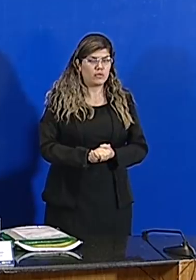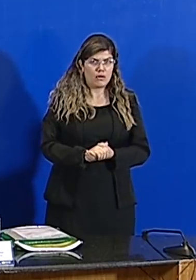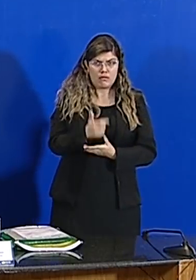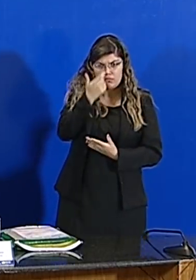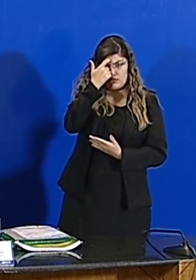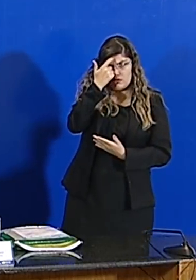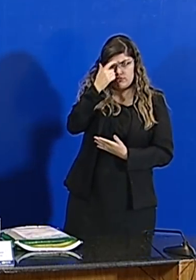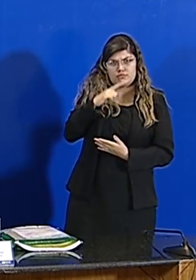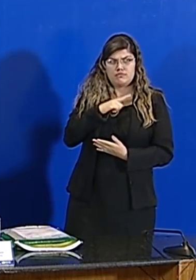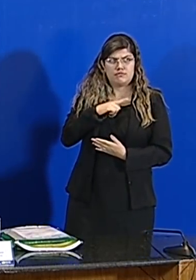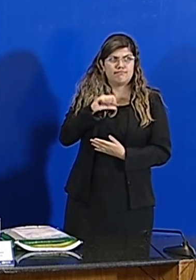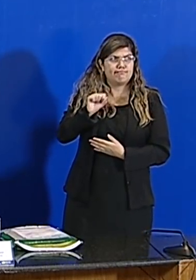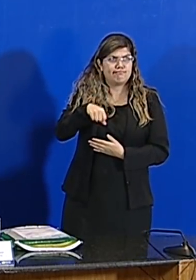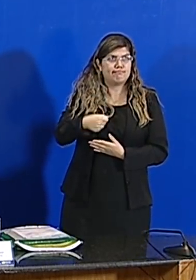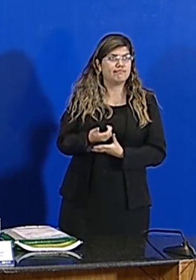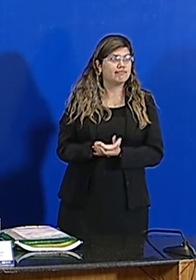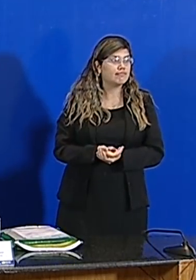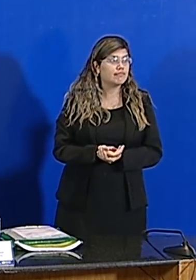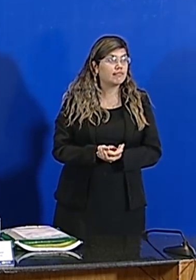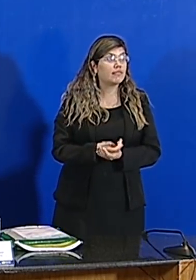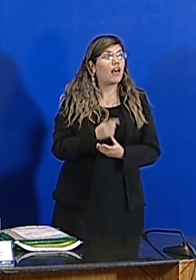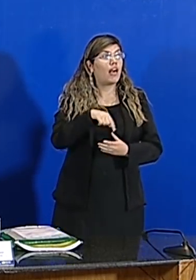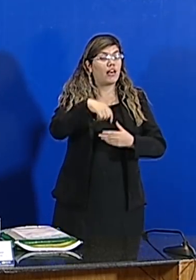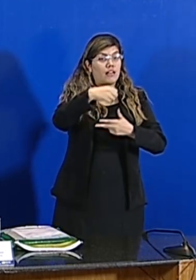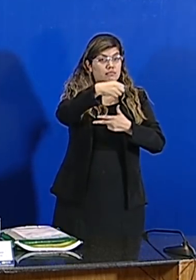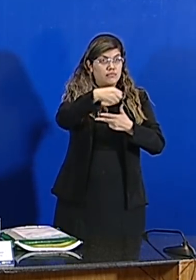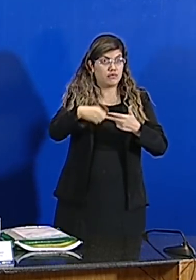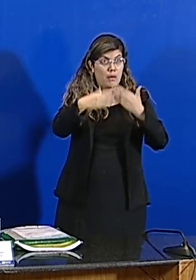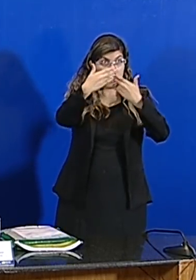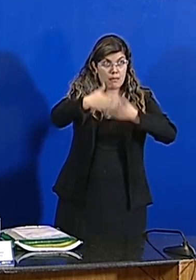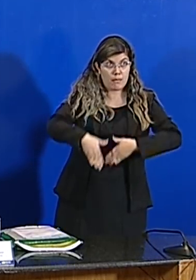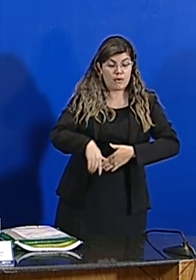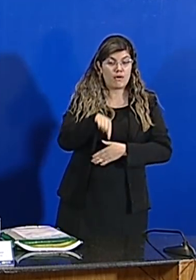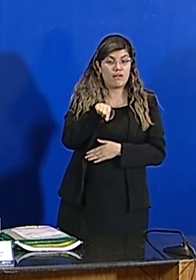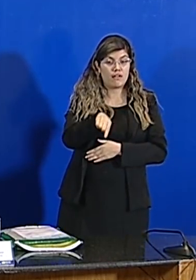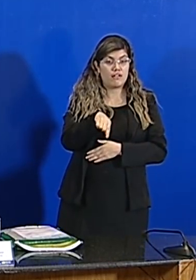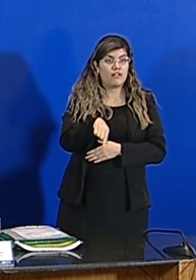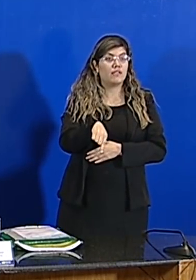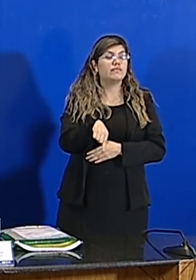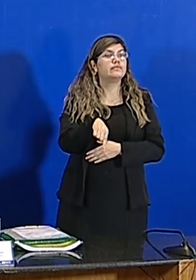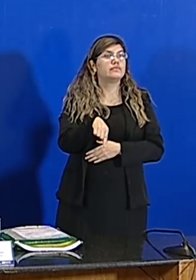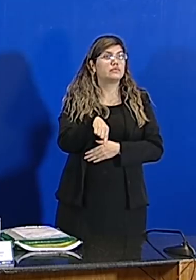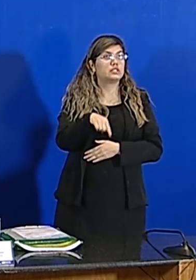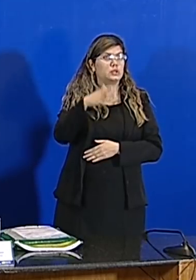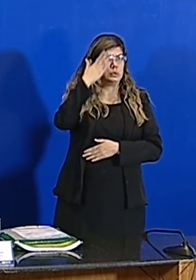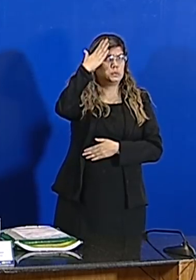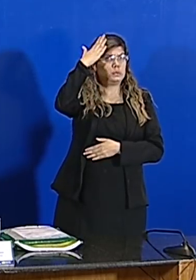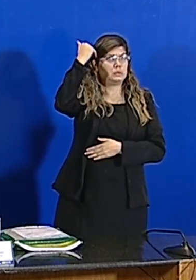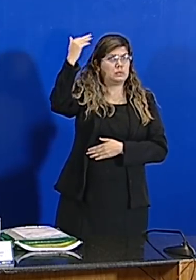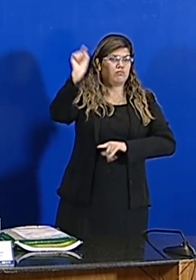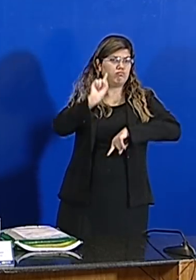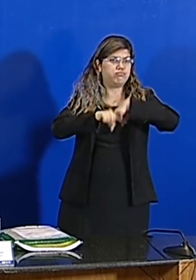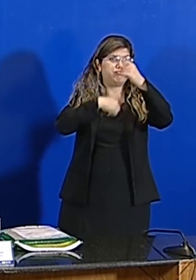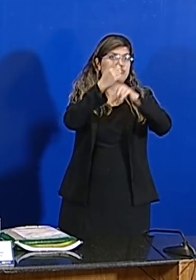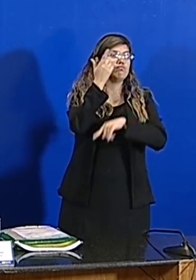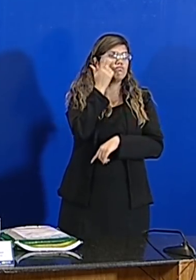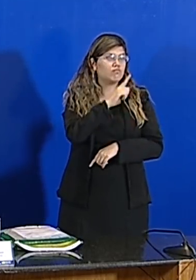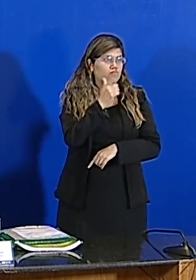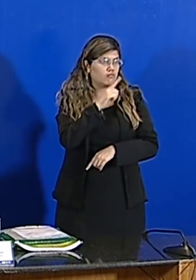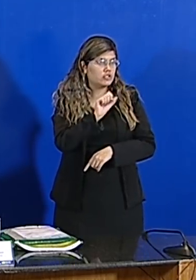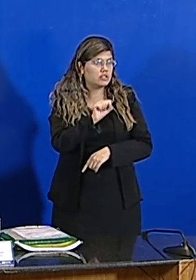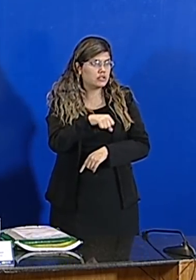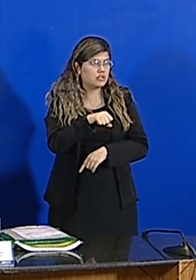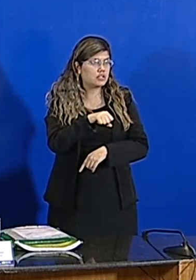teve influência. Foi um exame que foi um sucesso. Então, lógico que é